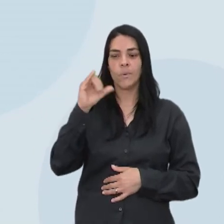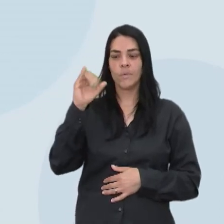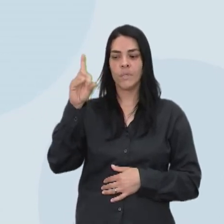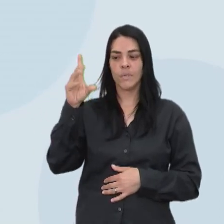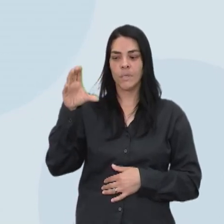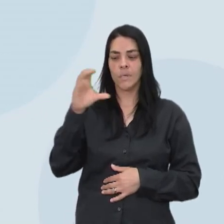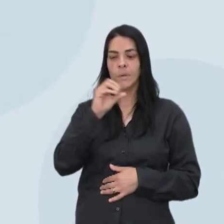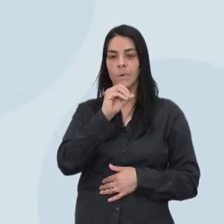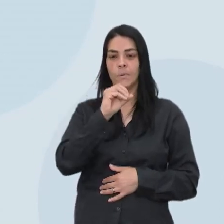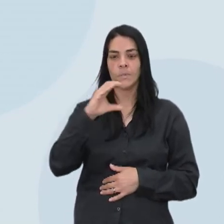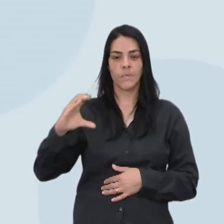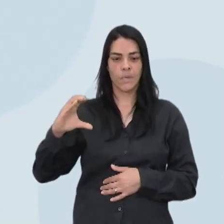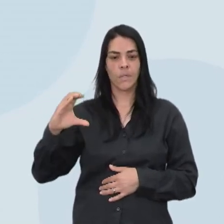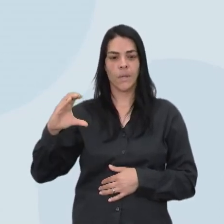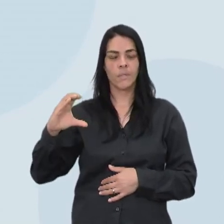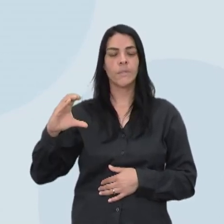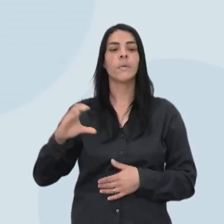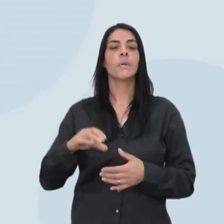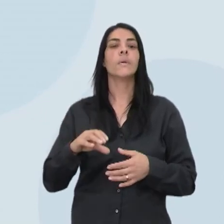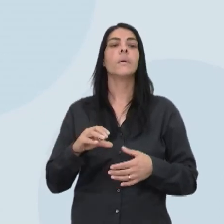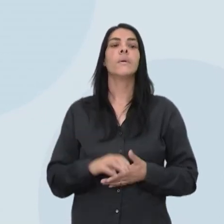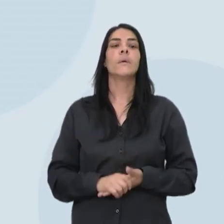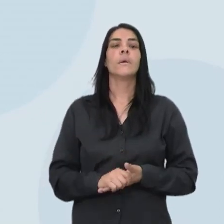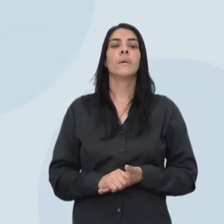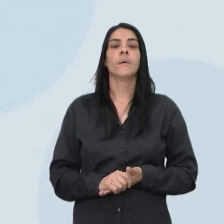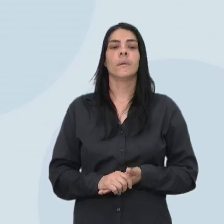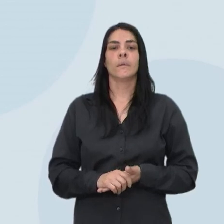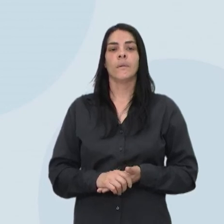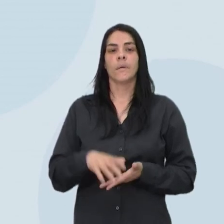essas perspectivas decoloniais